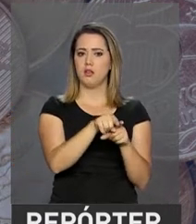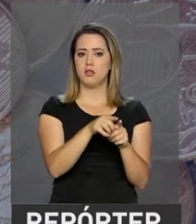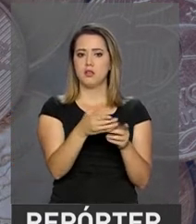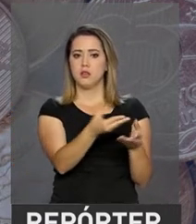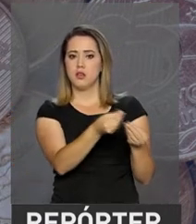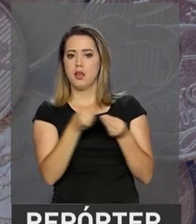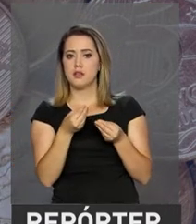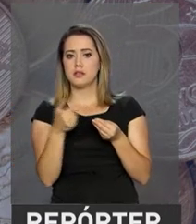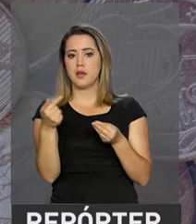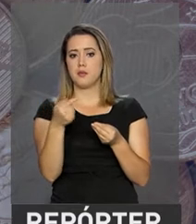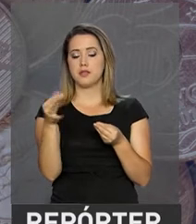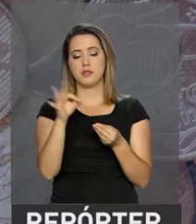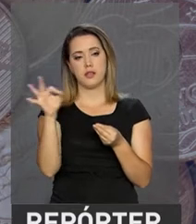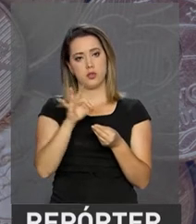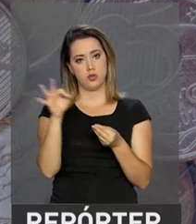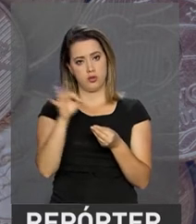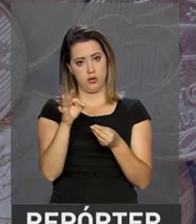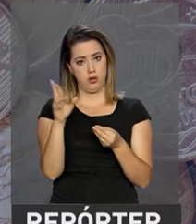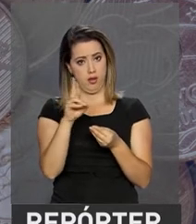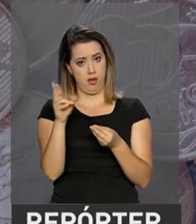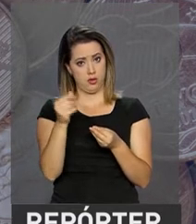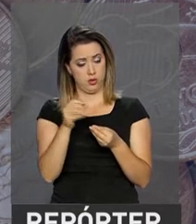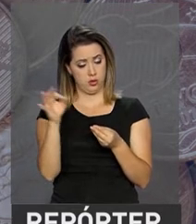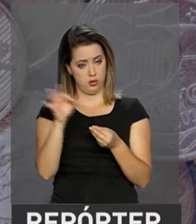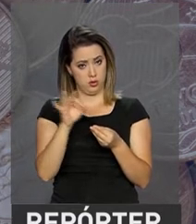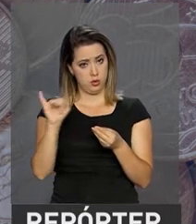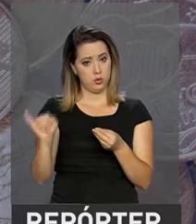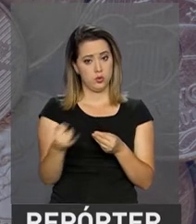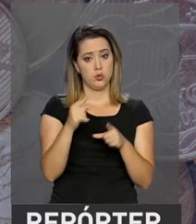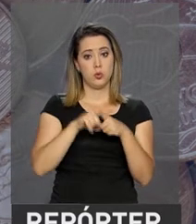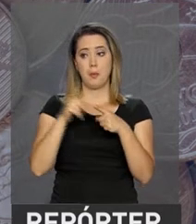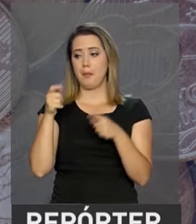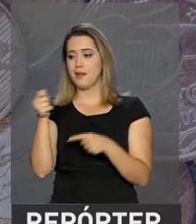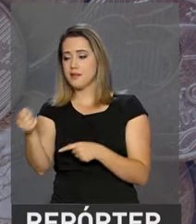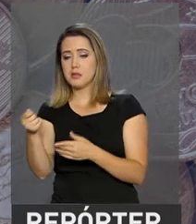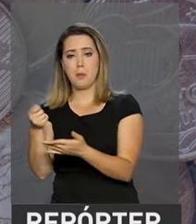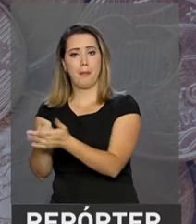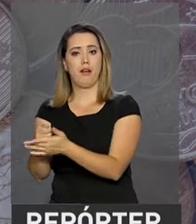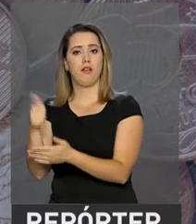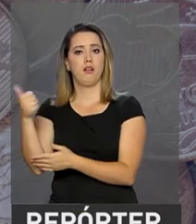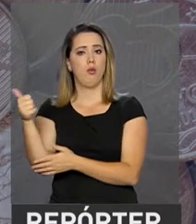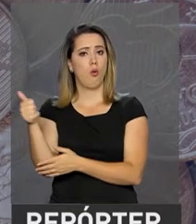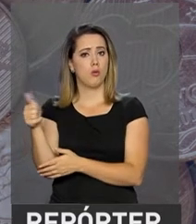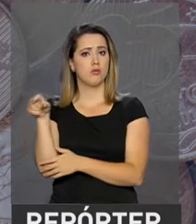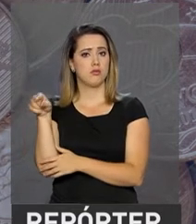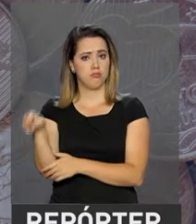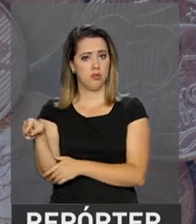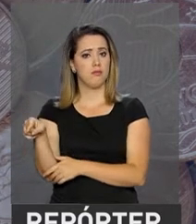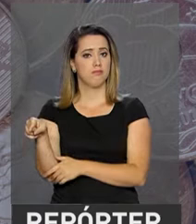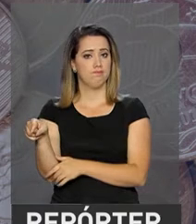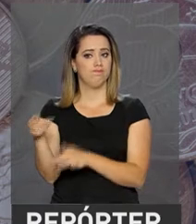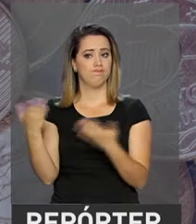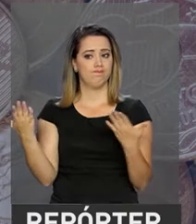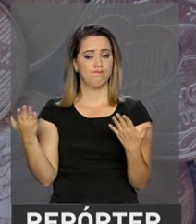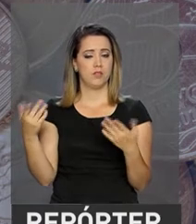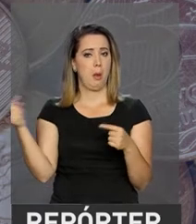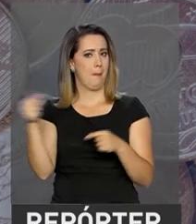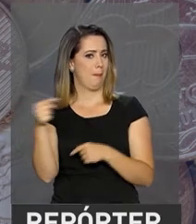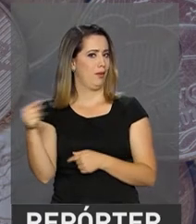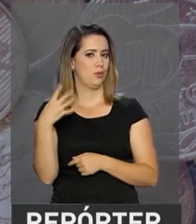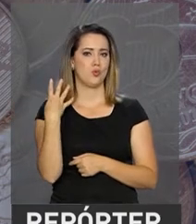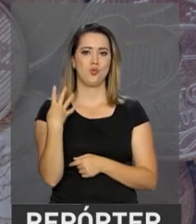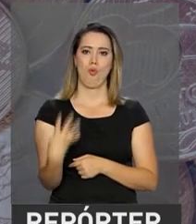7 de juros por esse empréstimo e paga R$ 11 de juros no empréstimo que tomou do outro lado para financiar